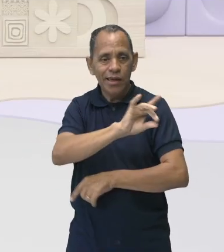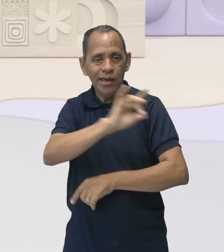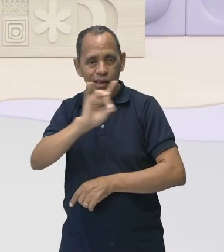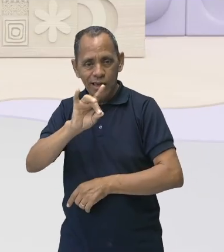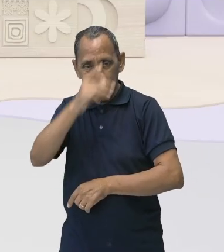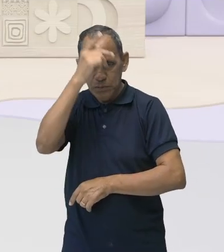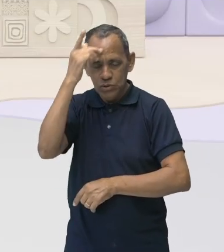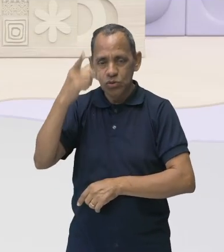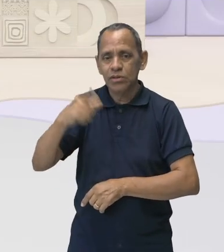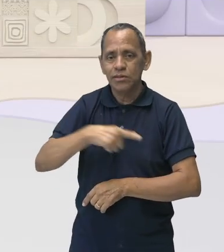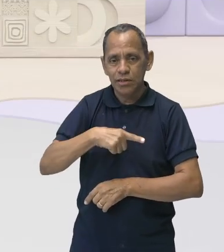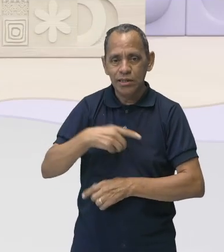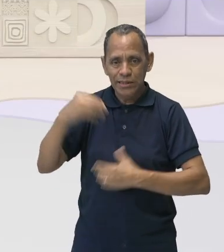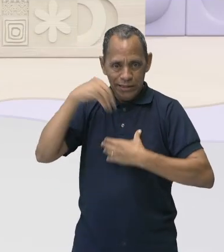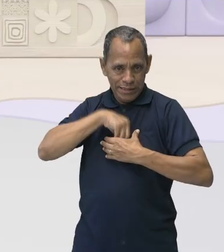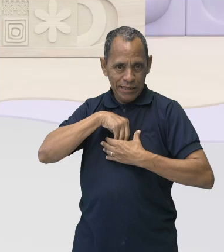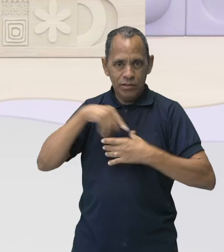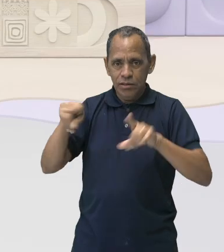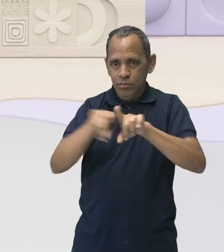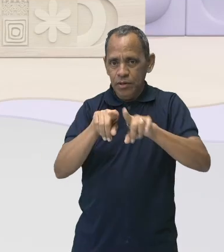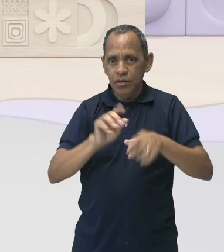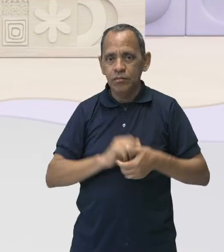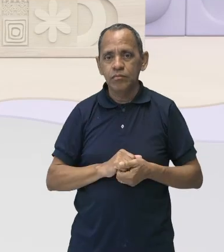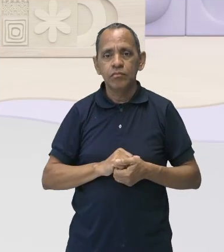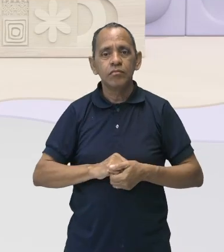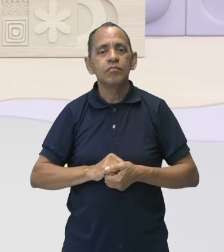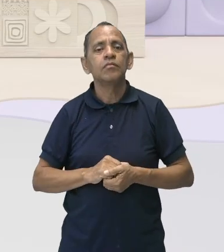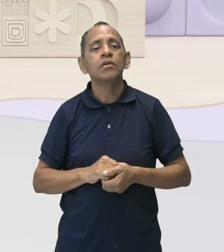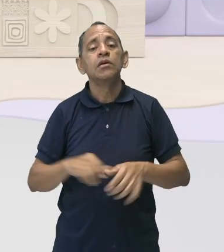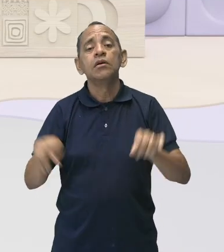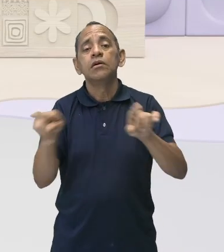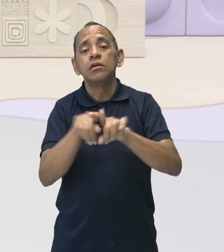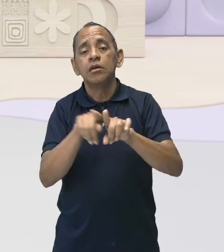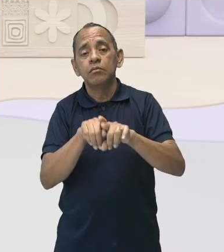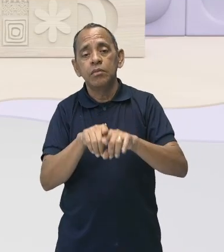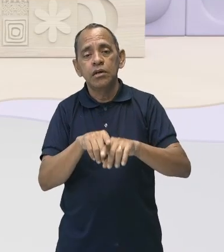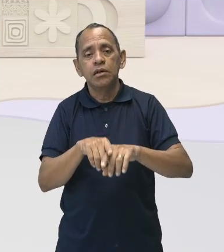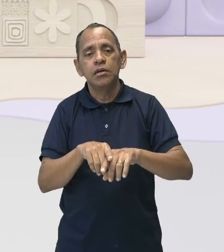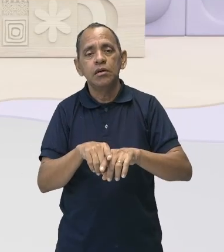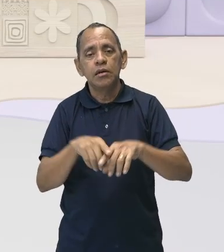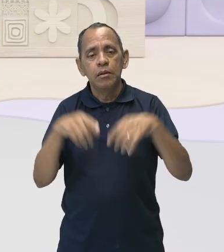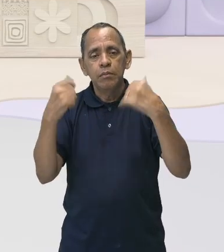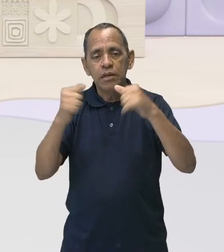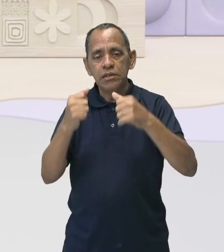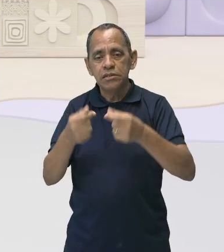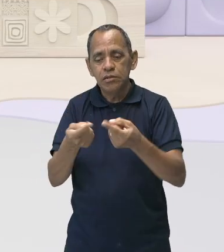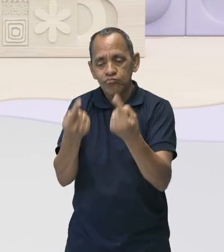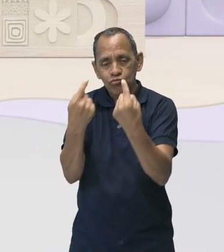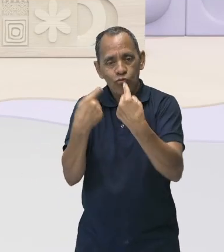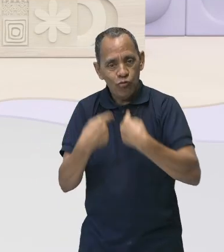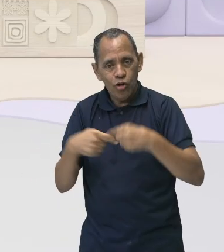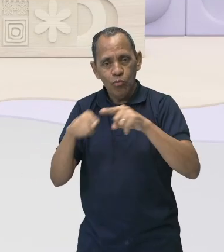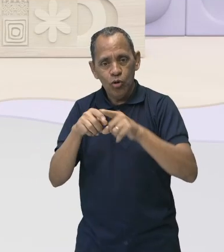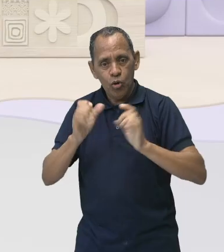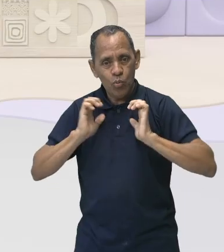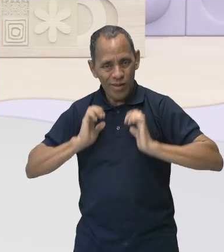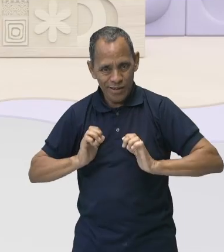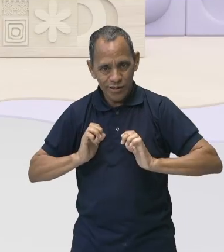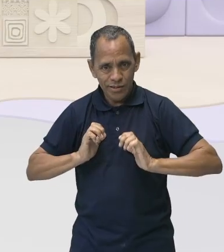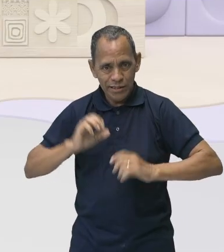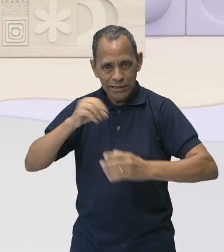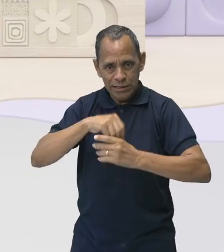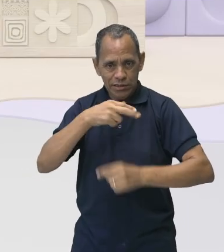carrega. Ao mesmo tempo, ela deve provocar uma ética religiosa,